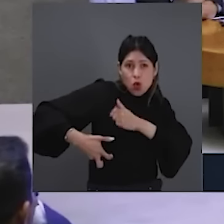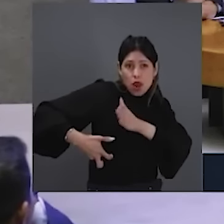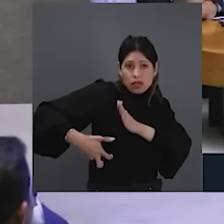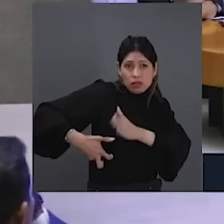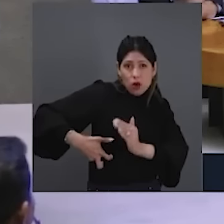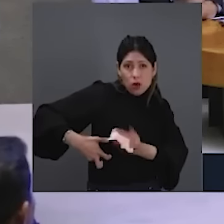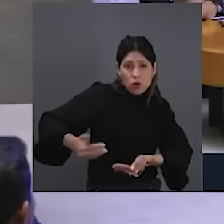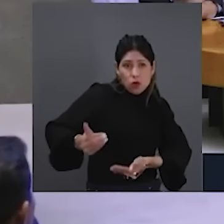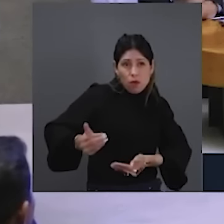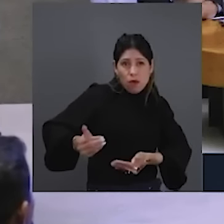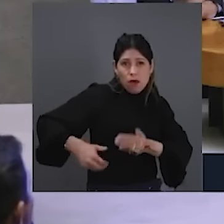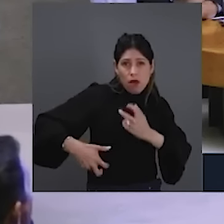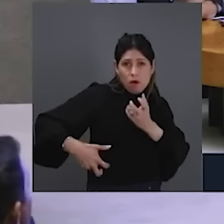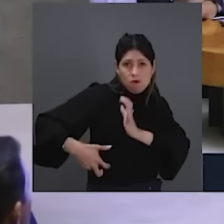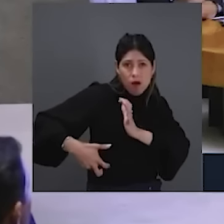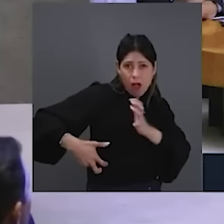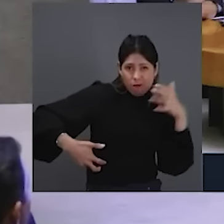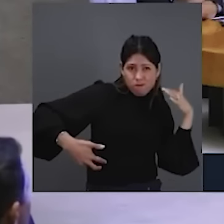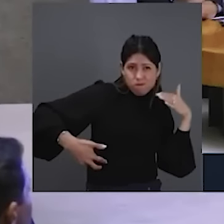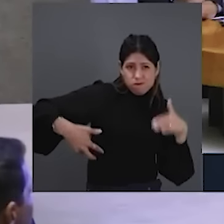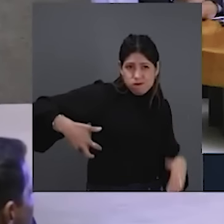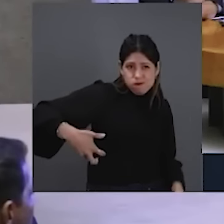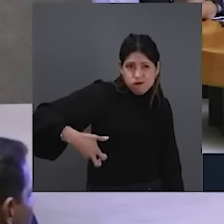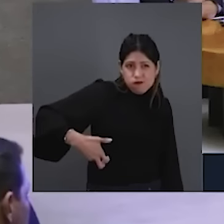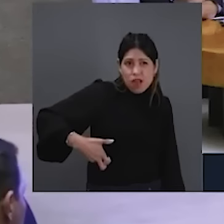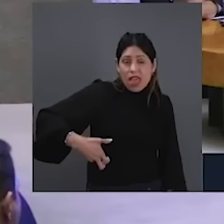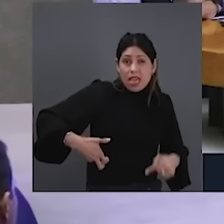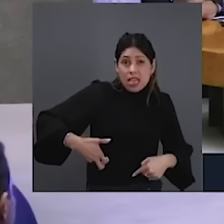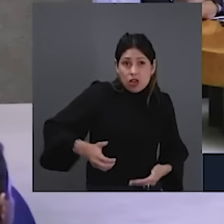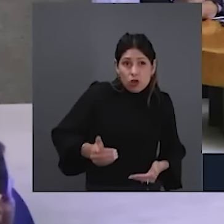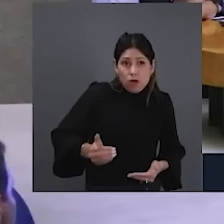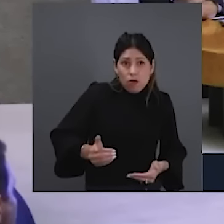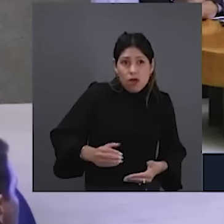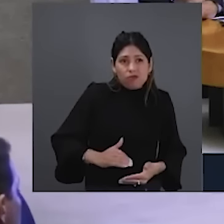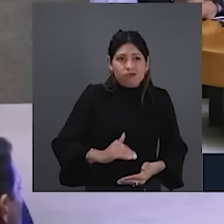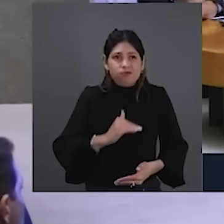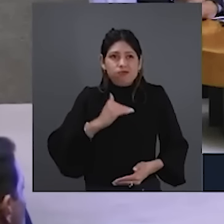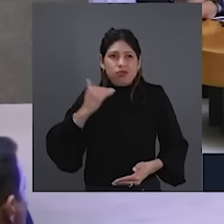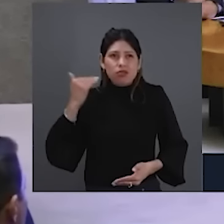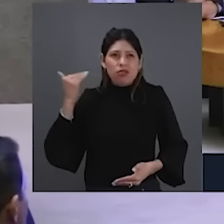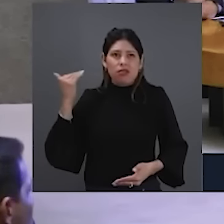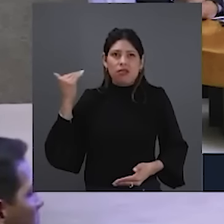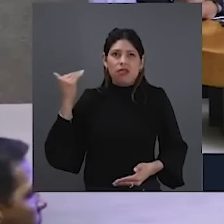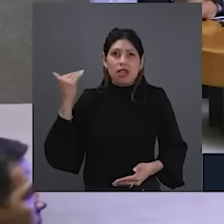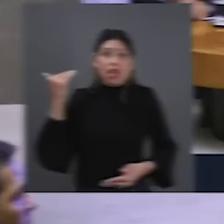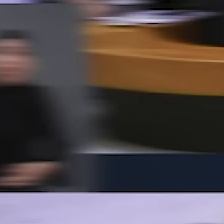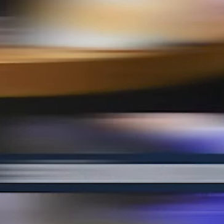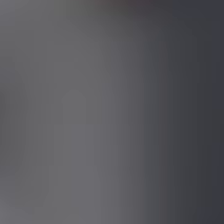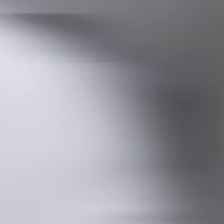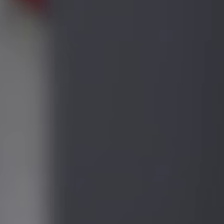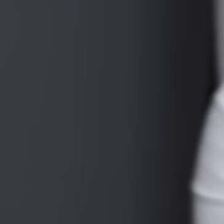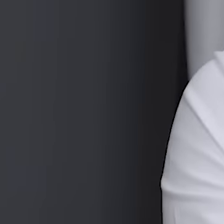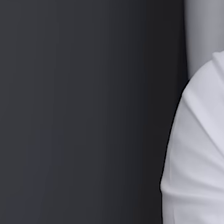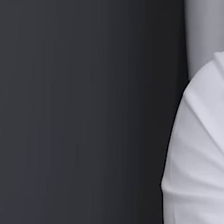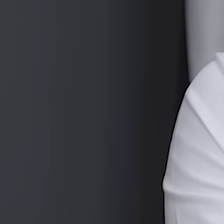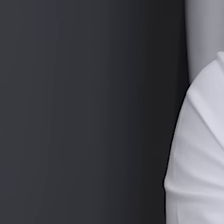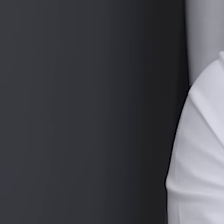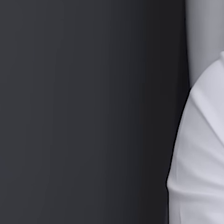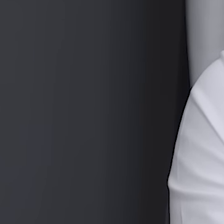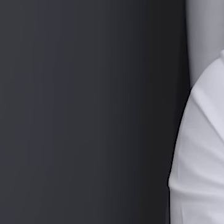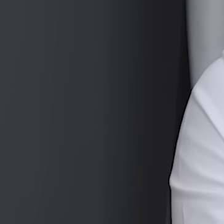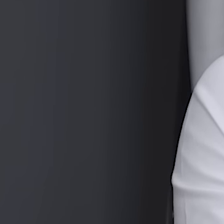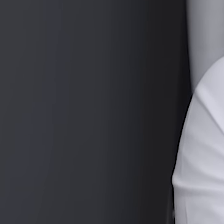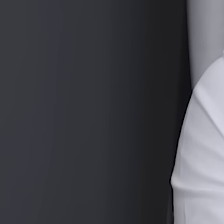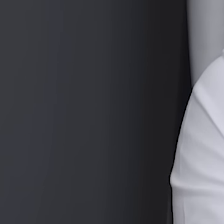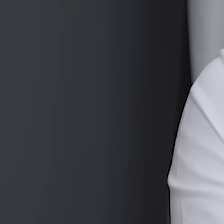criança desse modelo aqui e essa criança vai a óbito intraútero para que depois possa se fazer o aborto já passa da hora